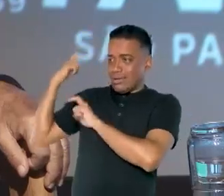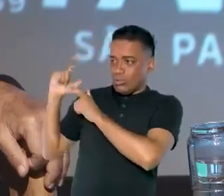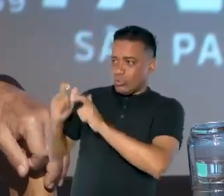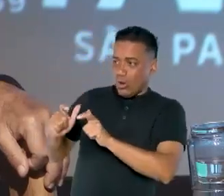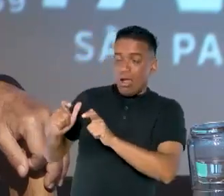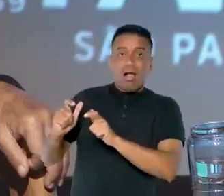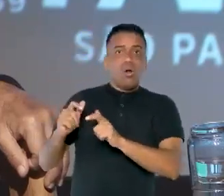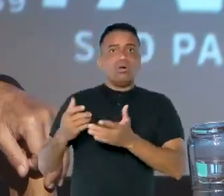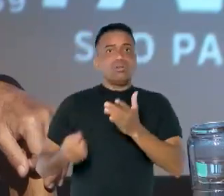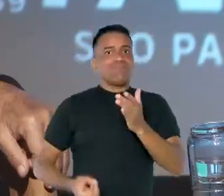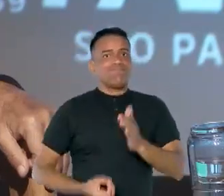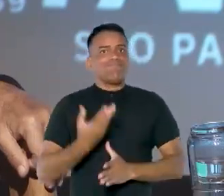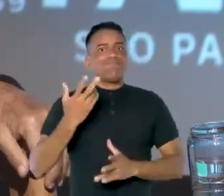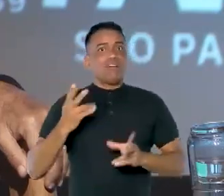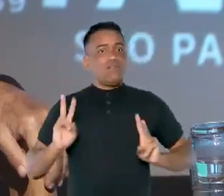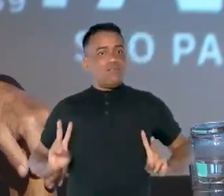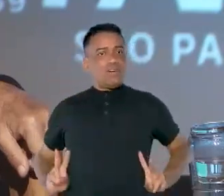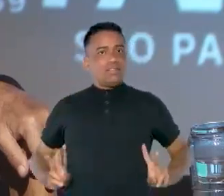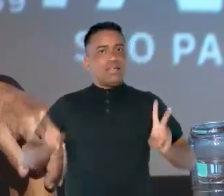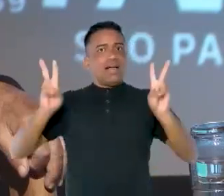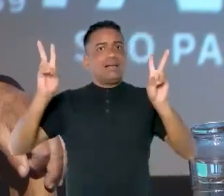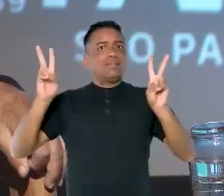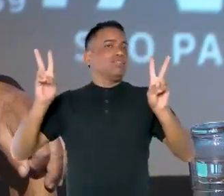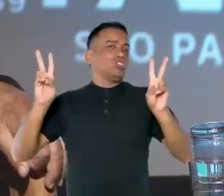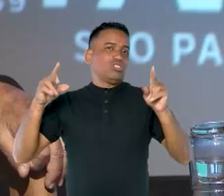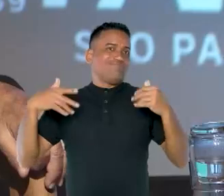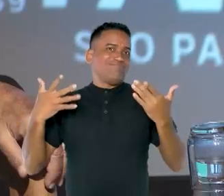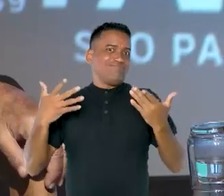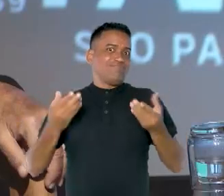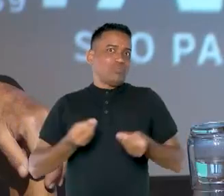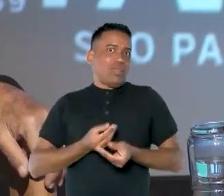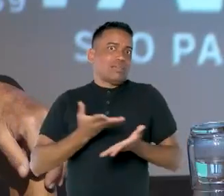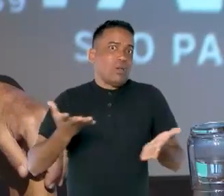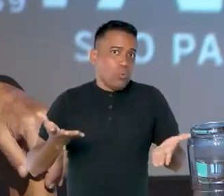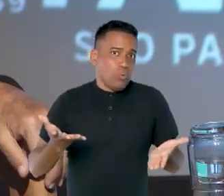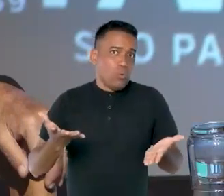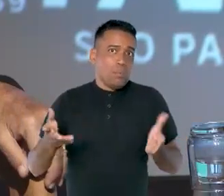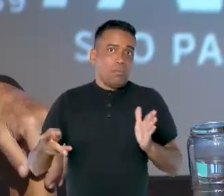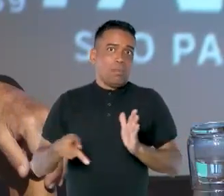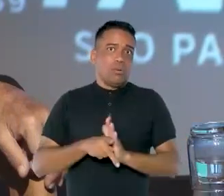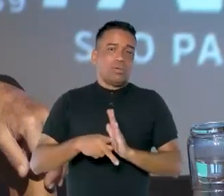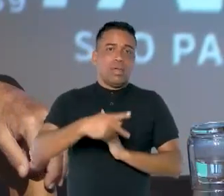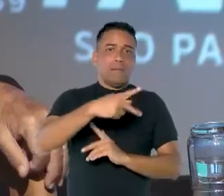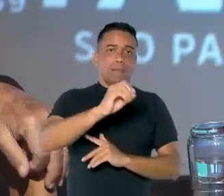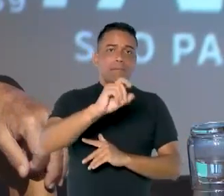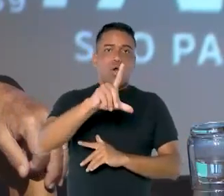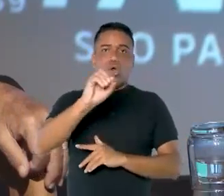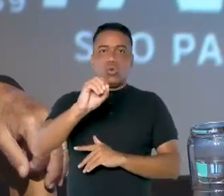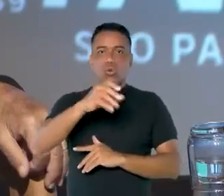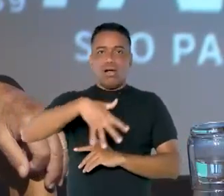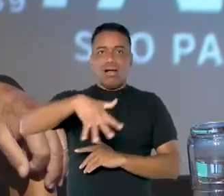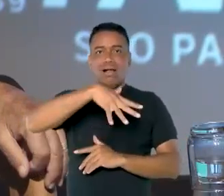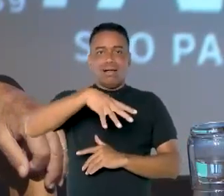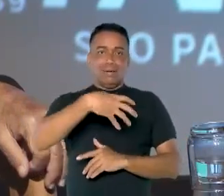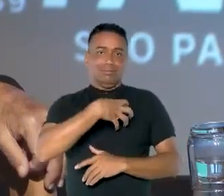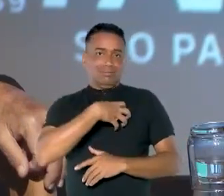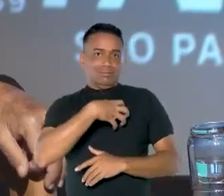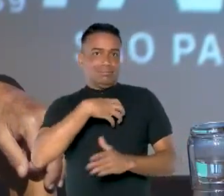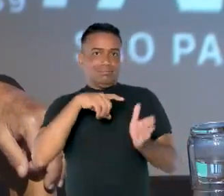resultando numa vantagem muito grande para um dos polos, exatamente o polo chamado